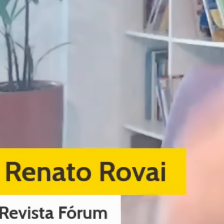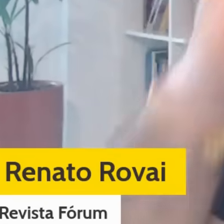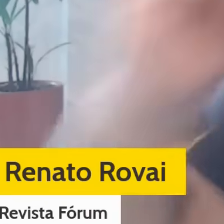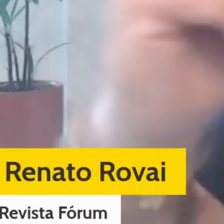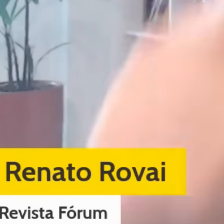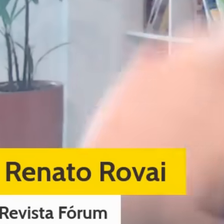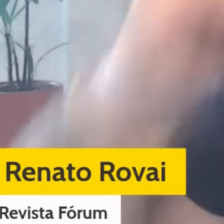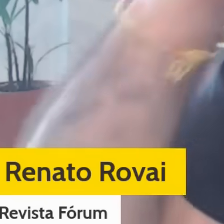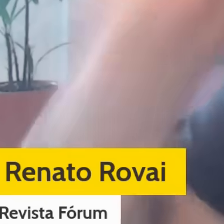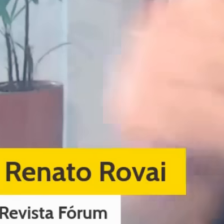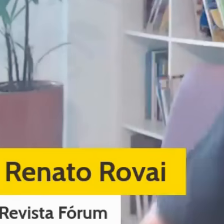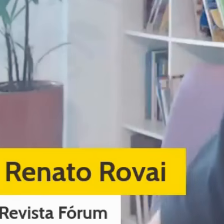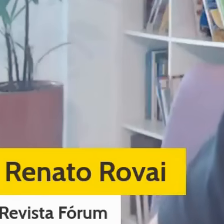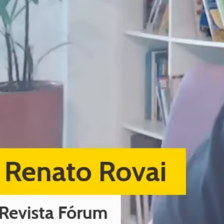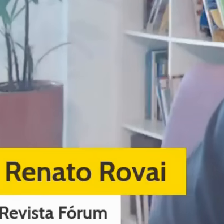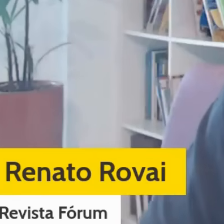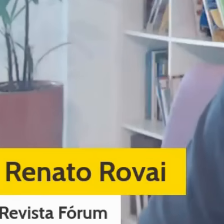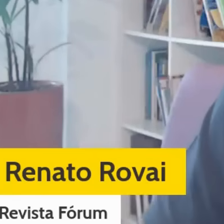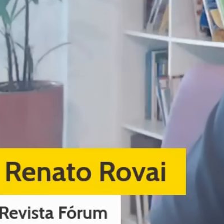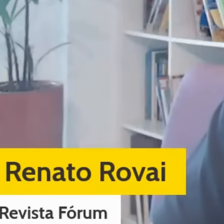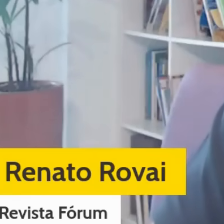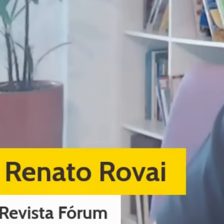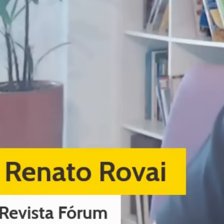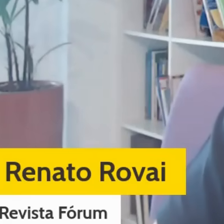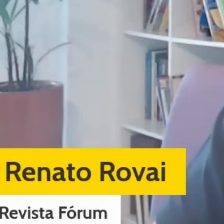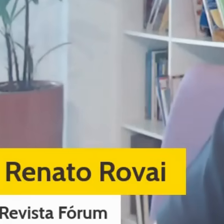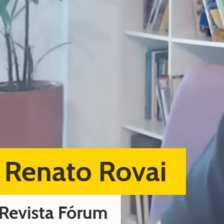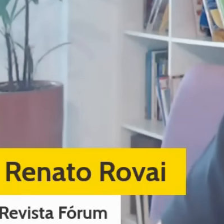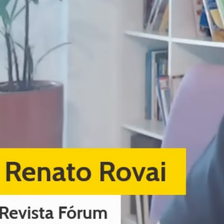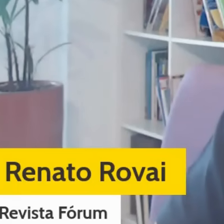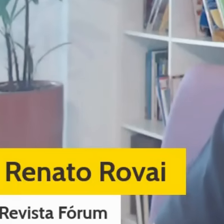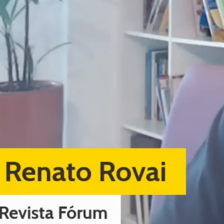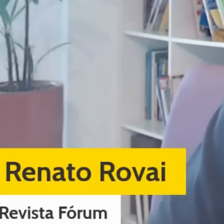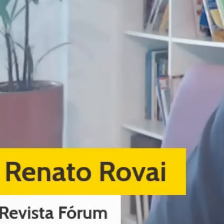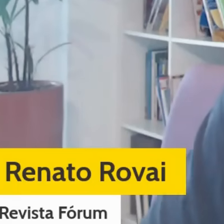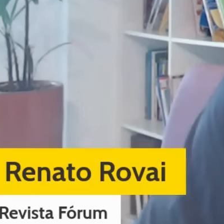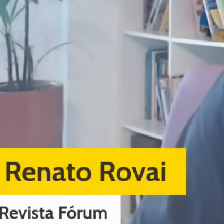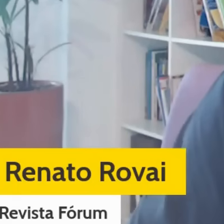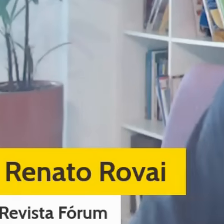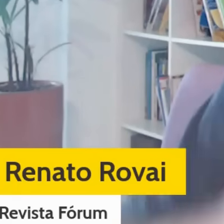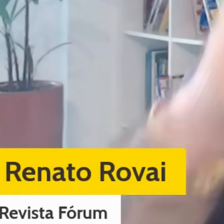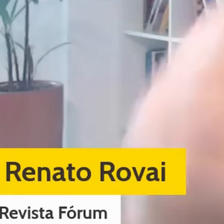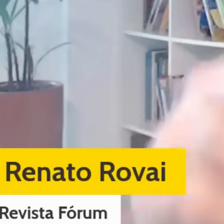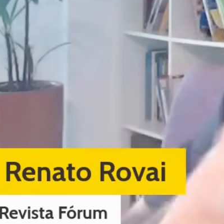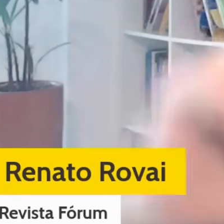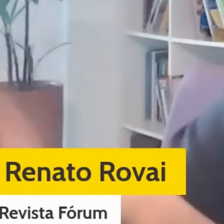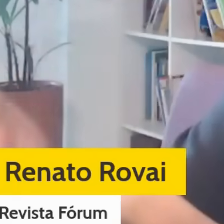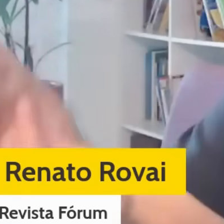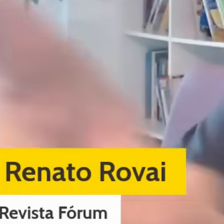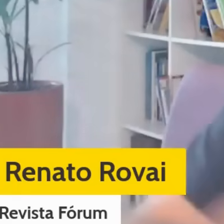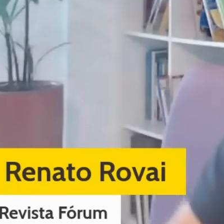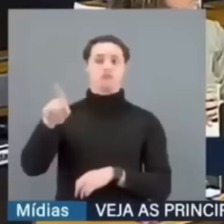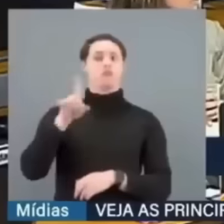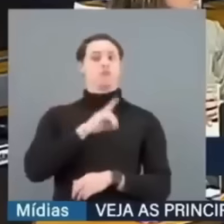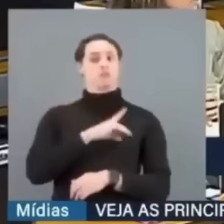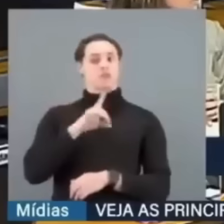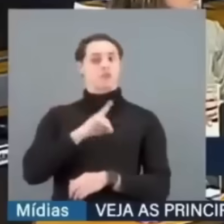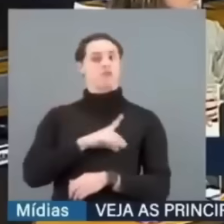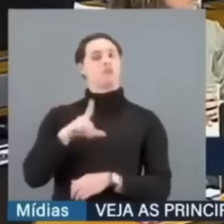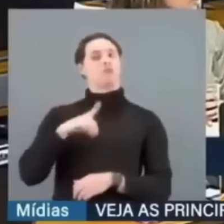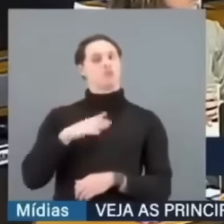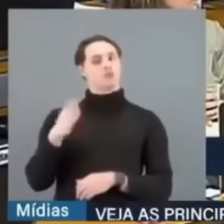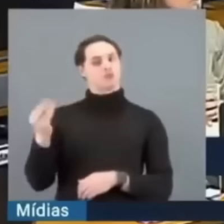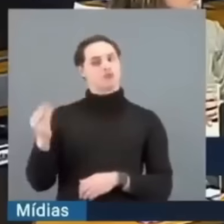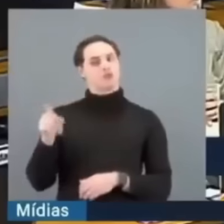para você segue um dos vídeos que bombou dessa retrospectiva 2023. De olho nesse vídeo.